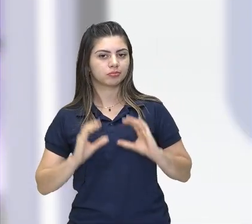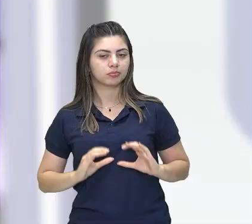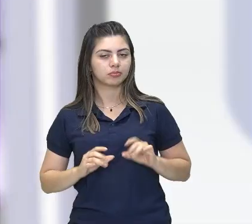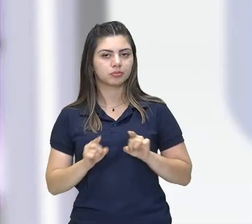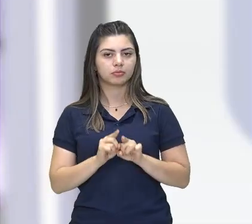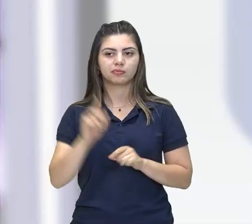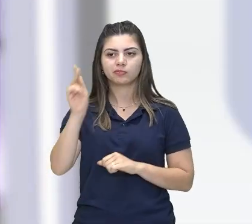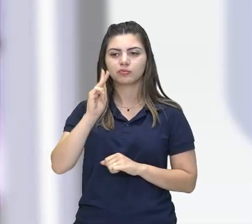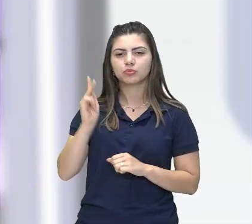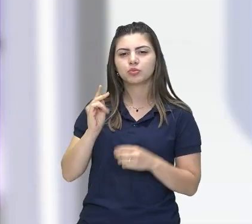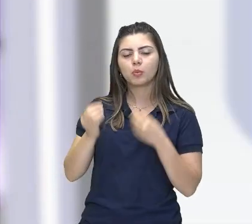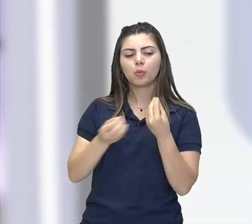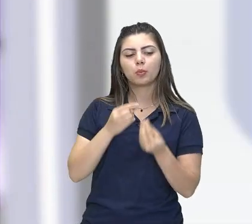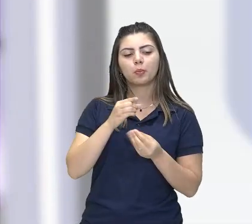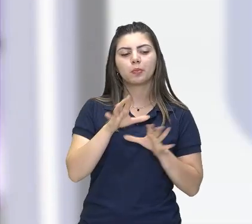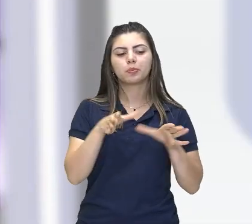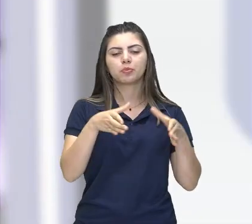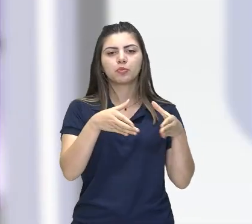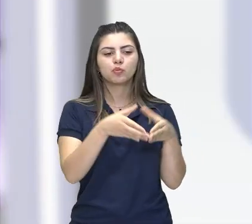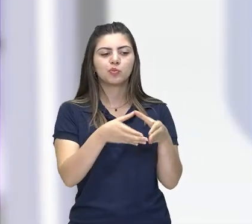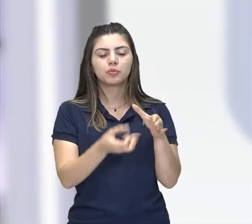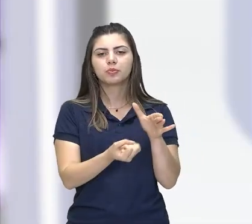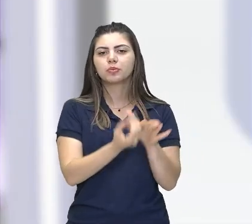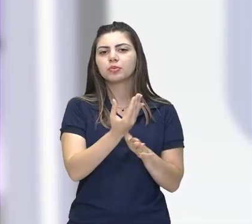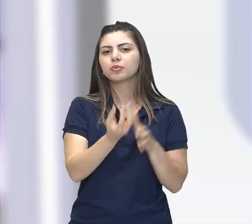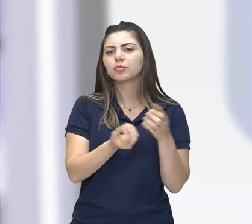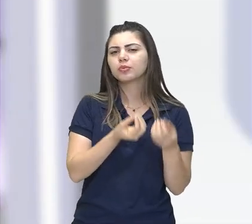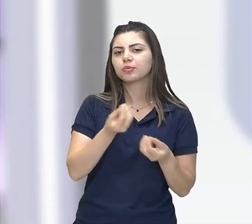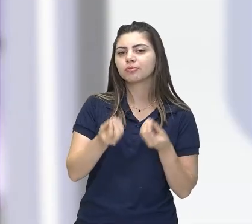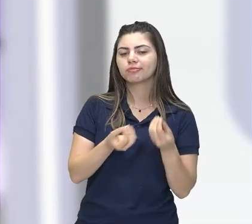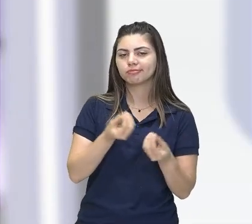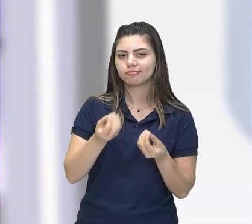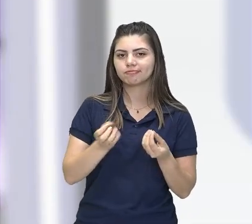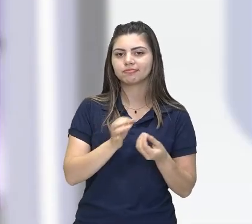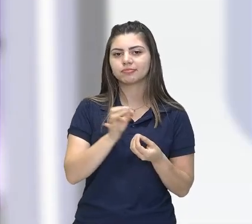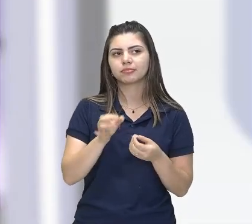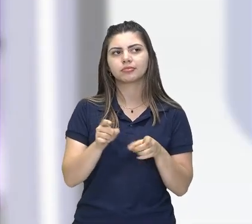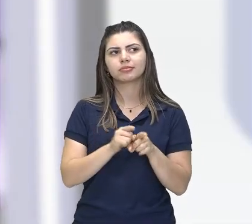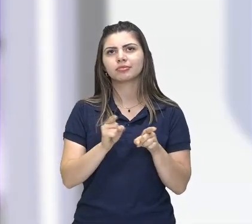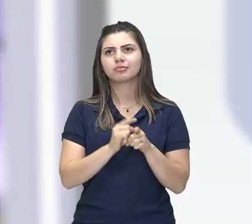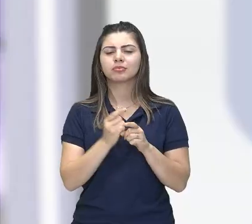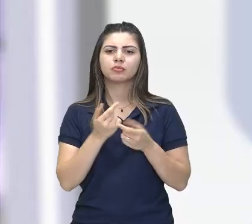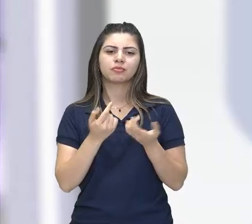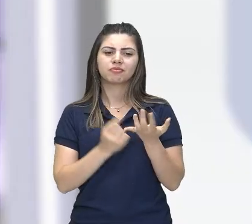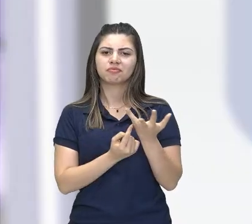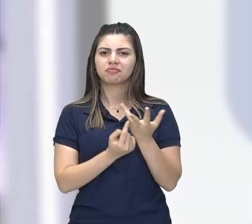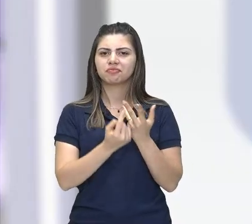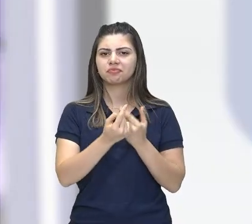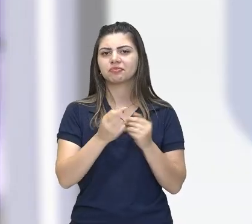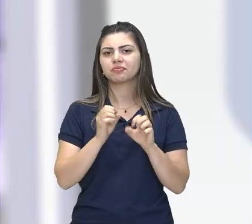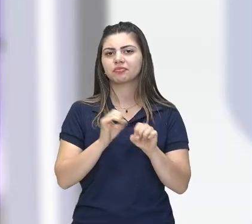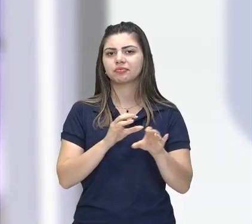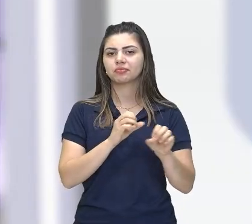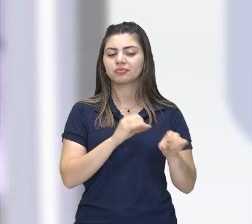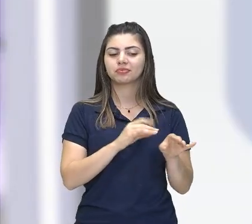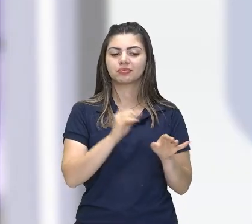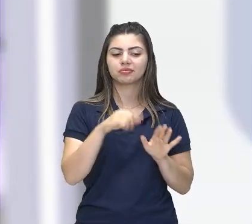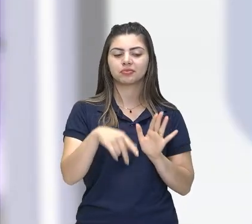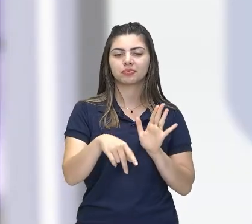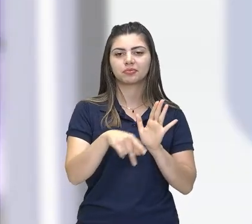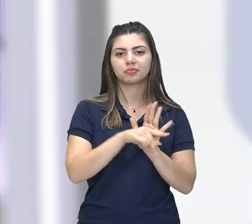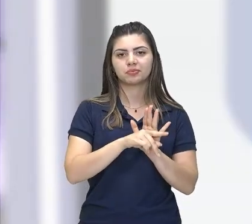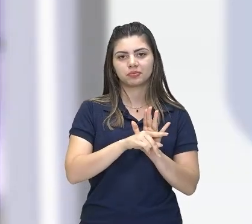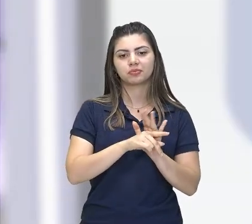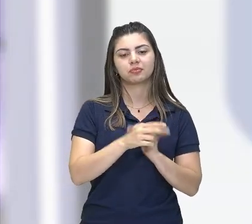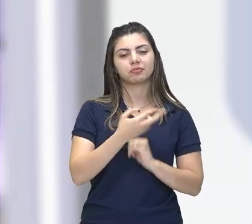sua fundação, desde seus primórdios. E demais ensinamentos que fazem parte de